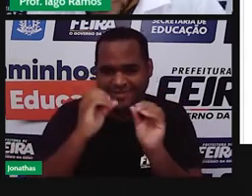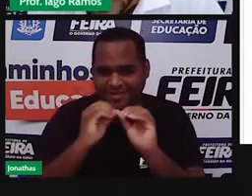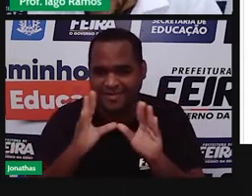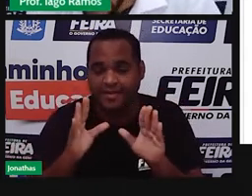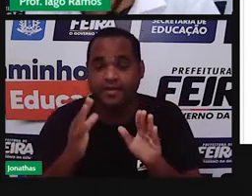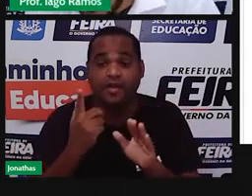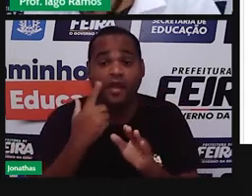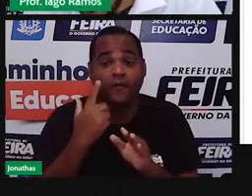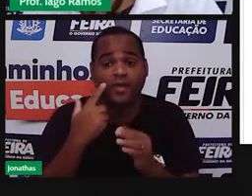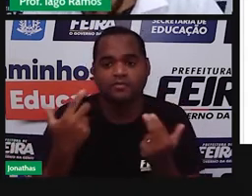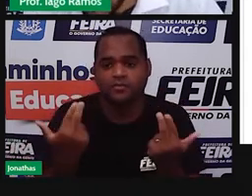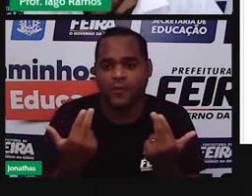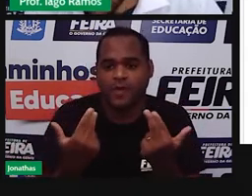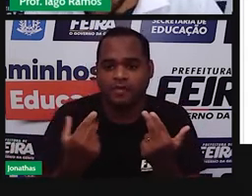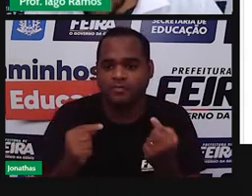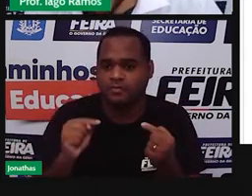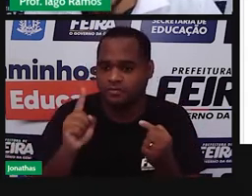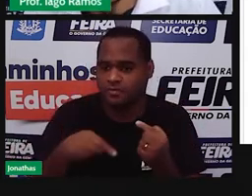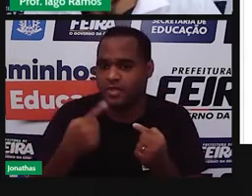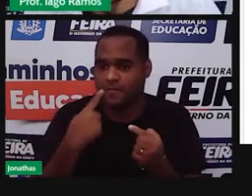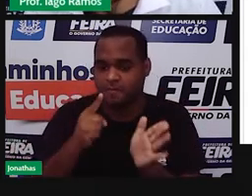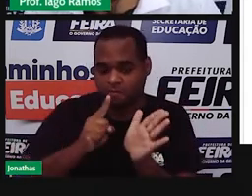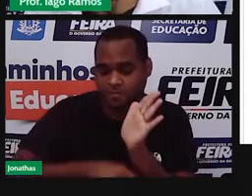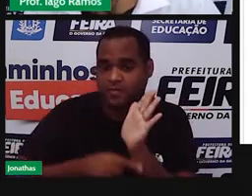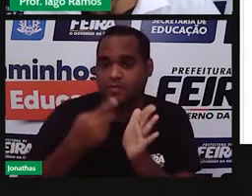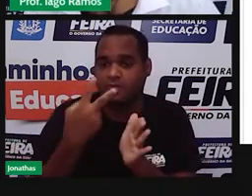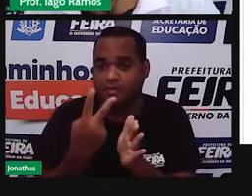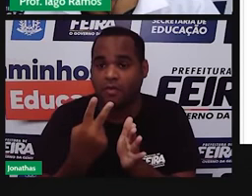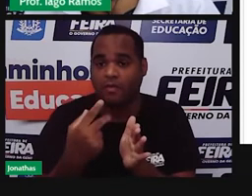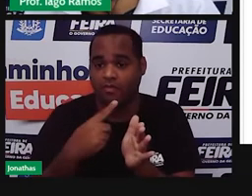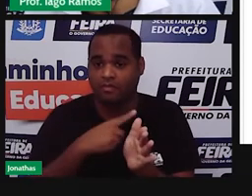é igual menos 2.